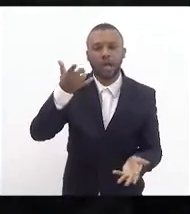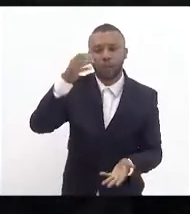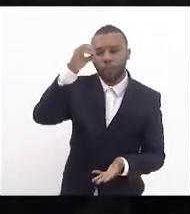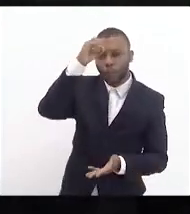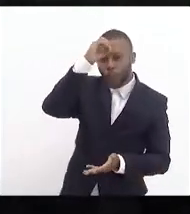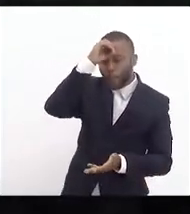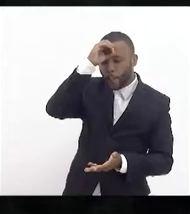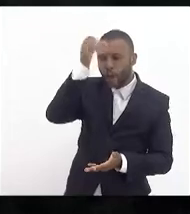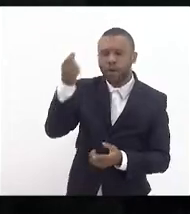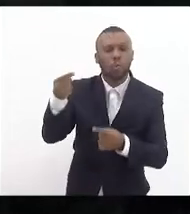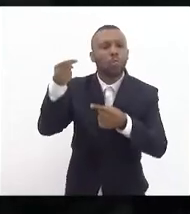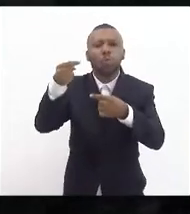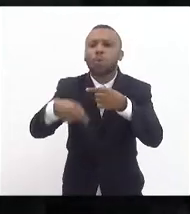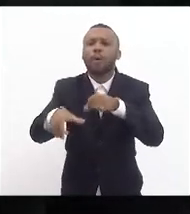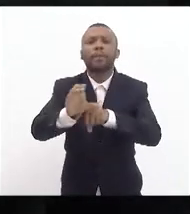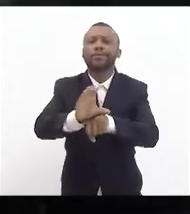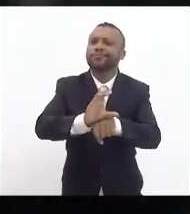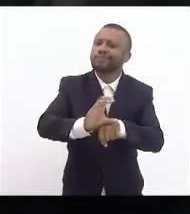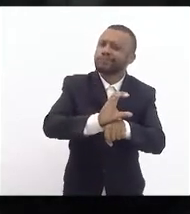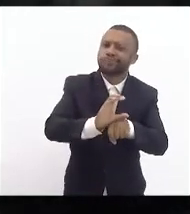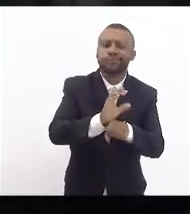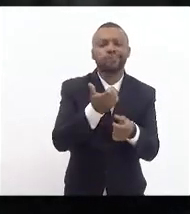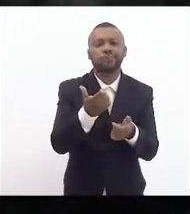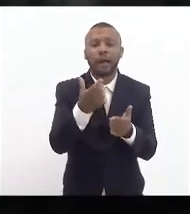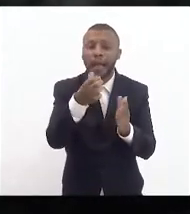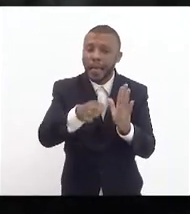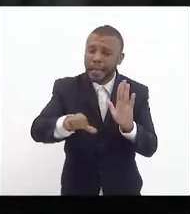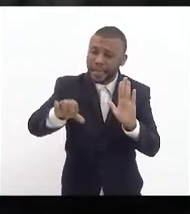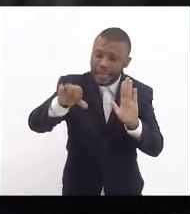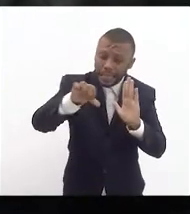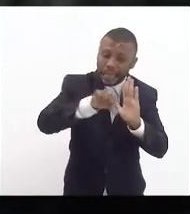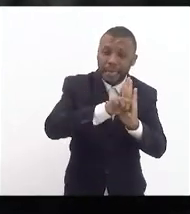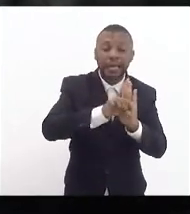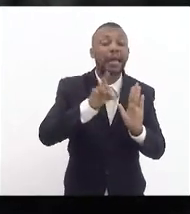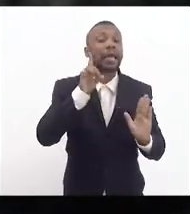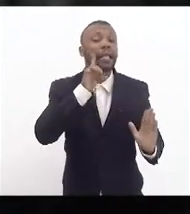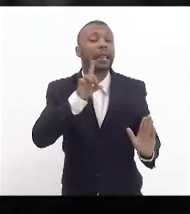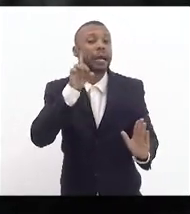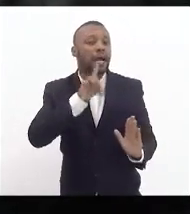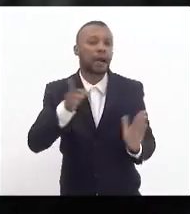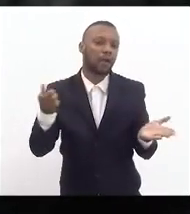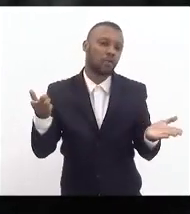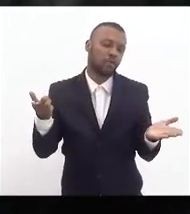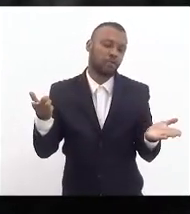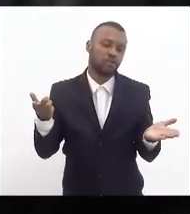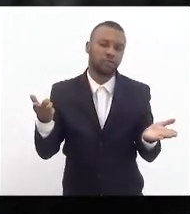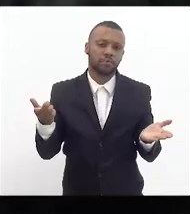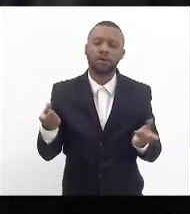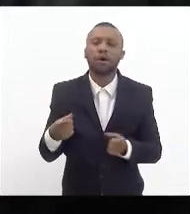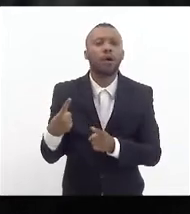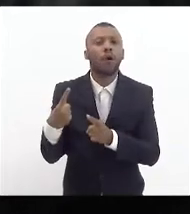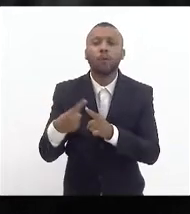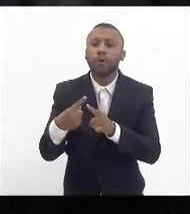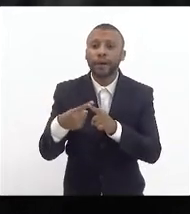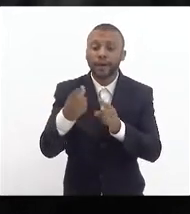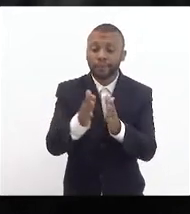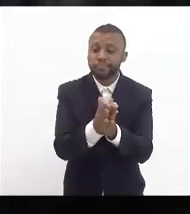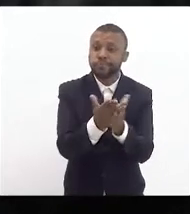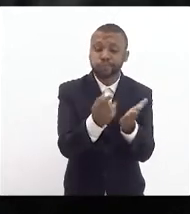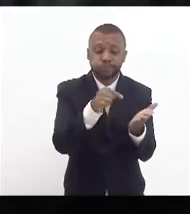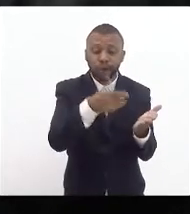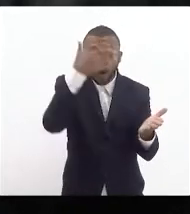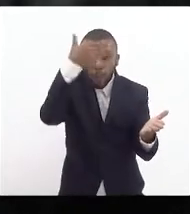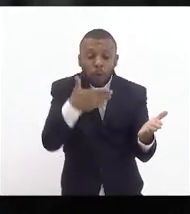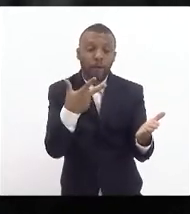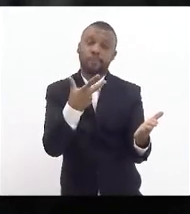é inconstitucional, é ilegal, é imoral. Por quê? O passaporte